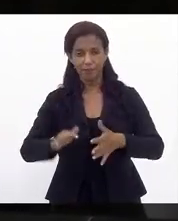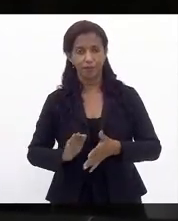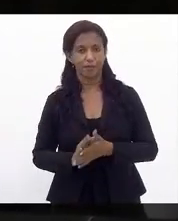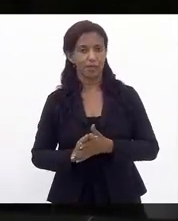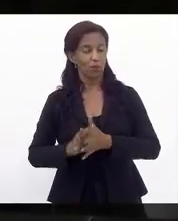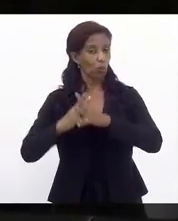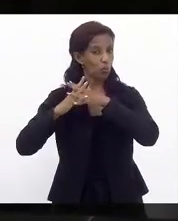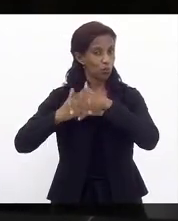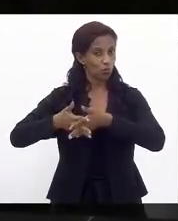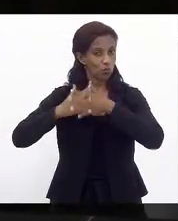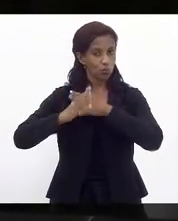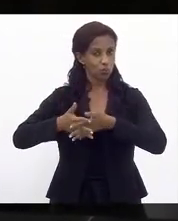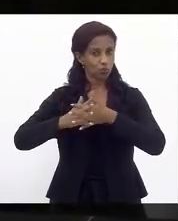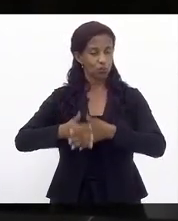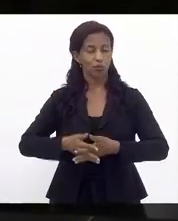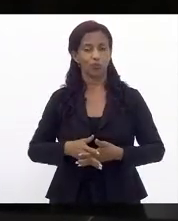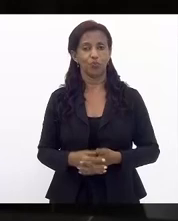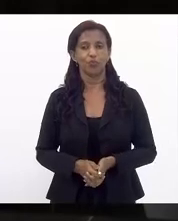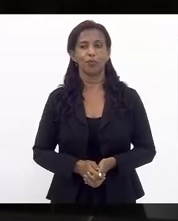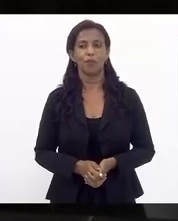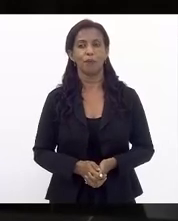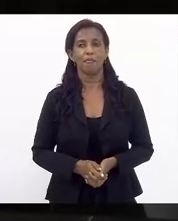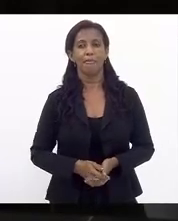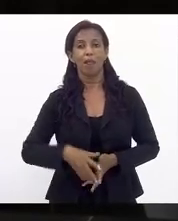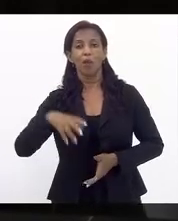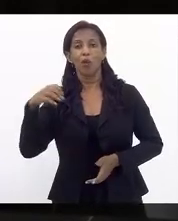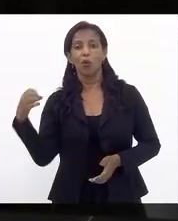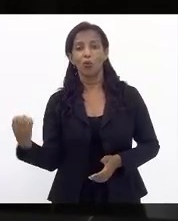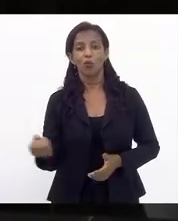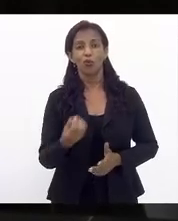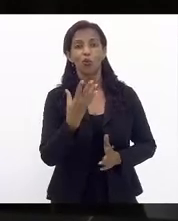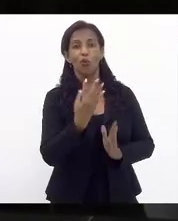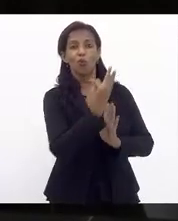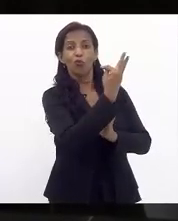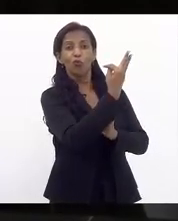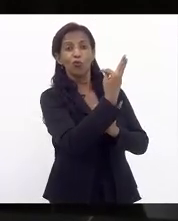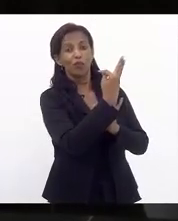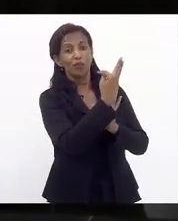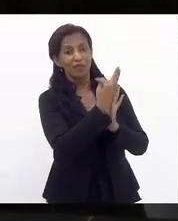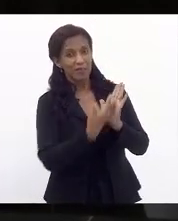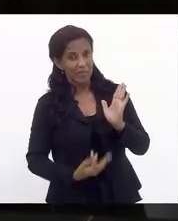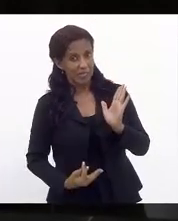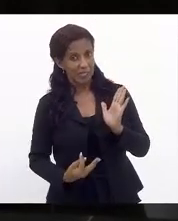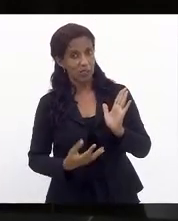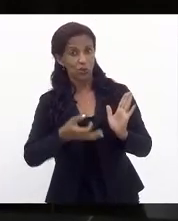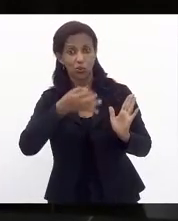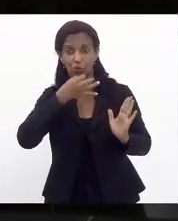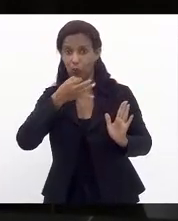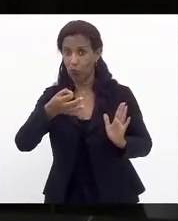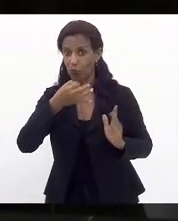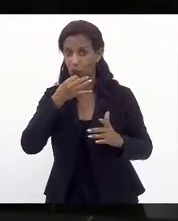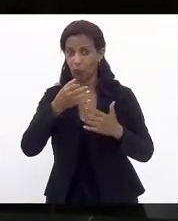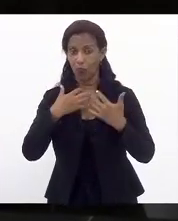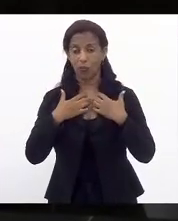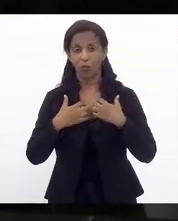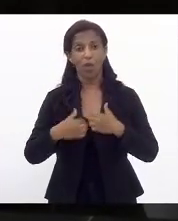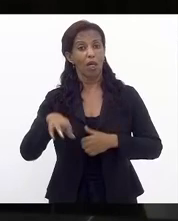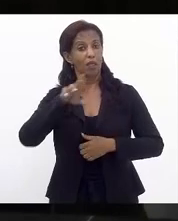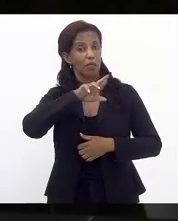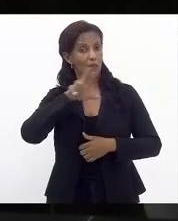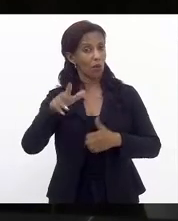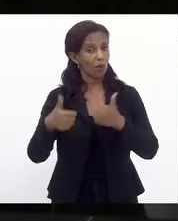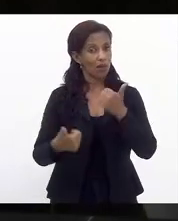tumulto saiu uma nova redação sugestiva isso aqui não é o